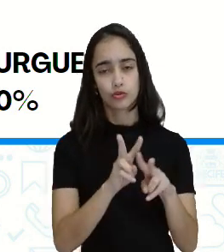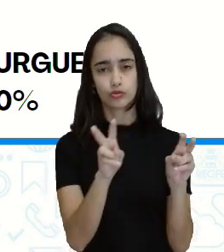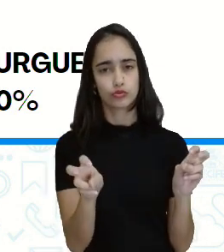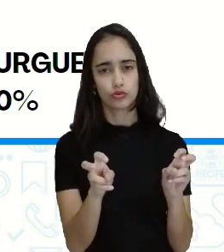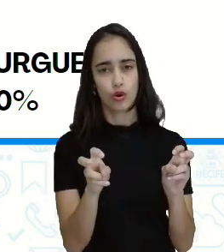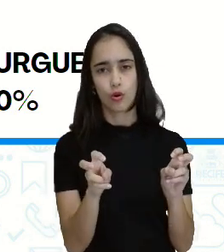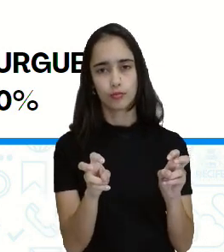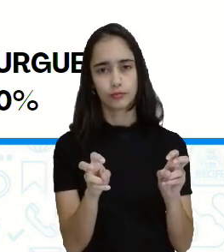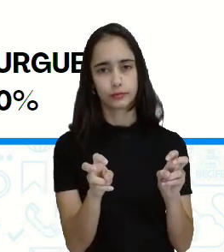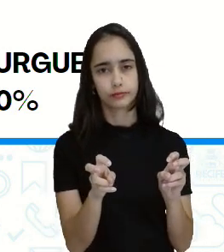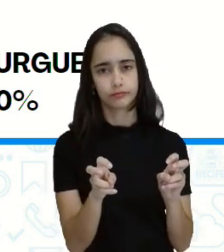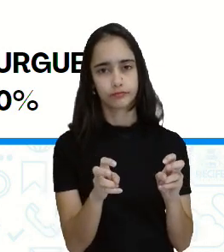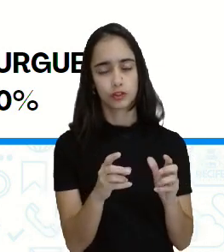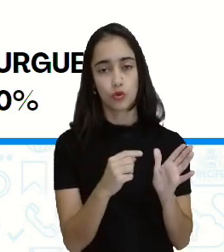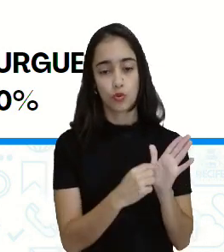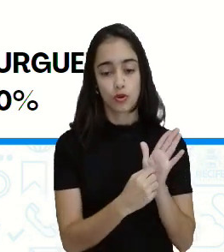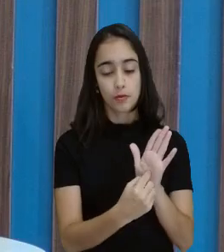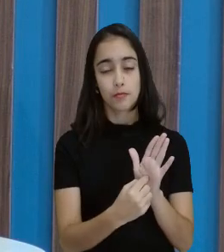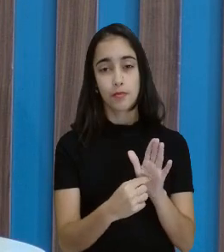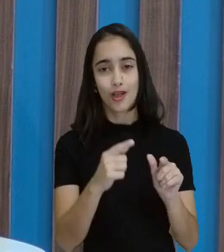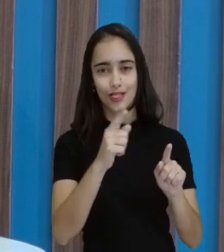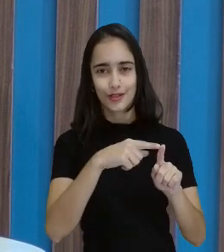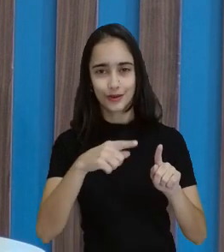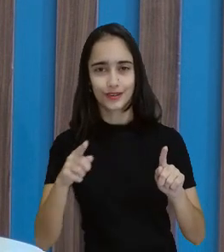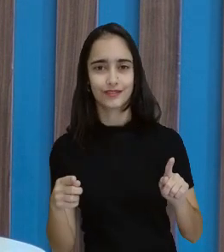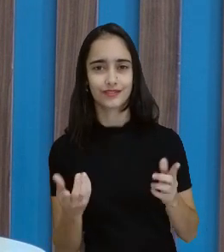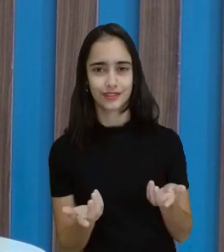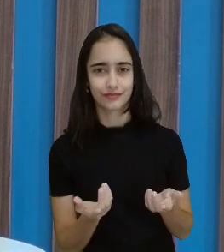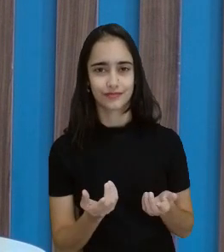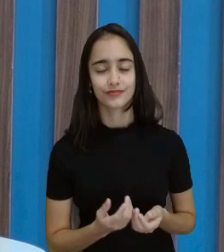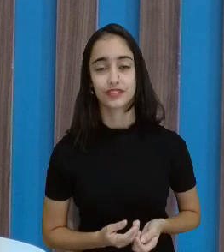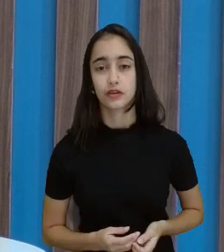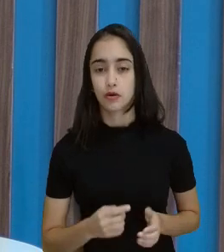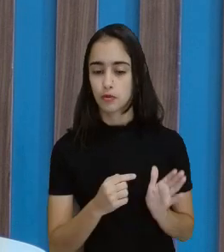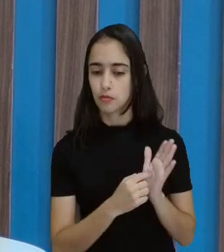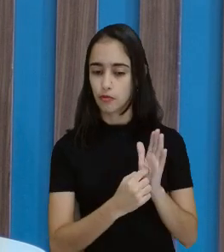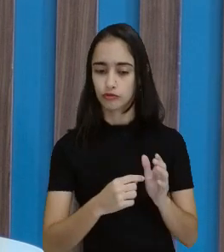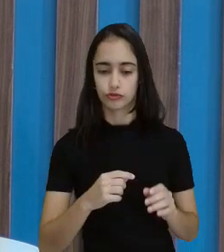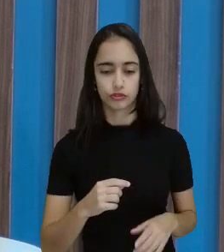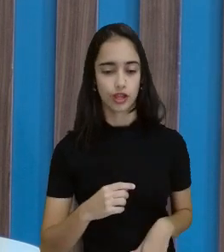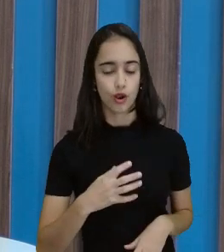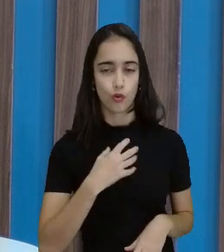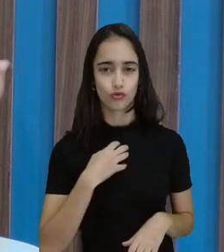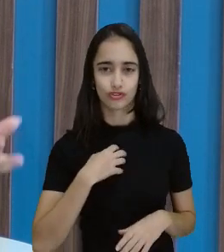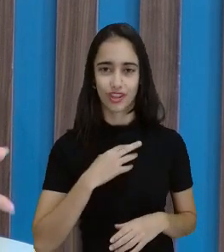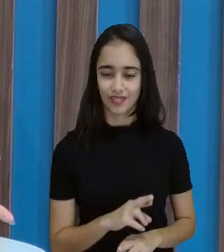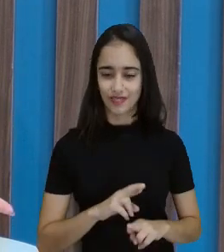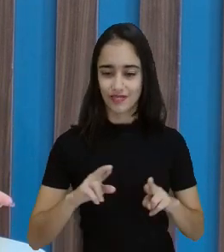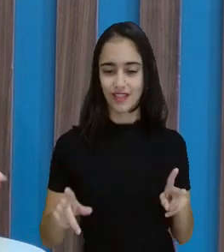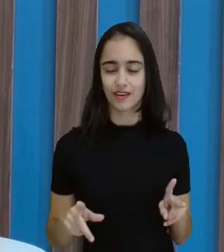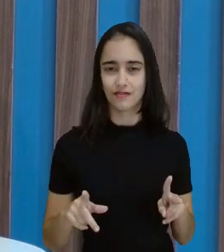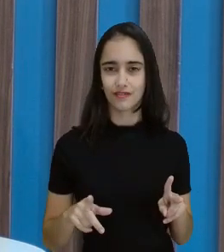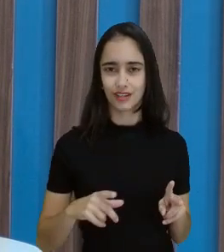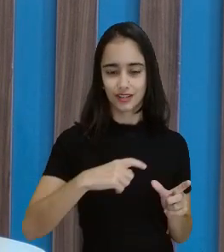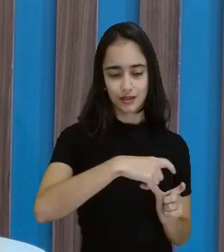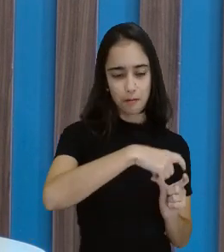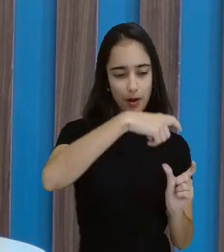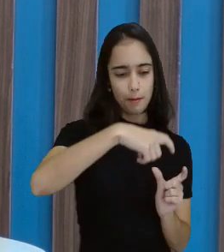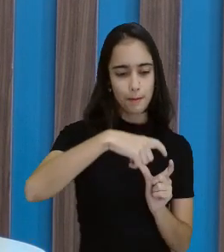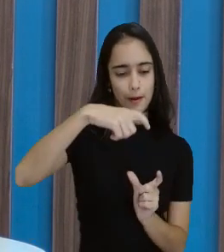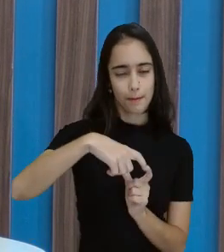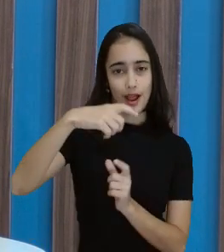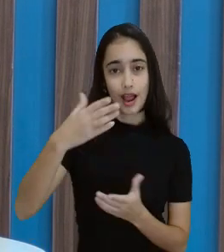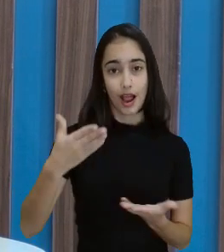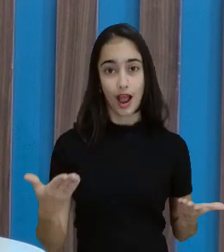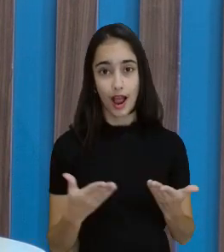esse gráfico ele está sendo representado diferente daquelas colunas, né? Sim. Que representava ali um retângulo. Tem aí agora